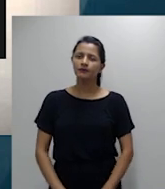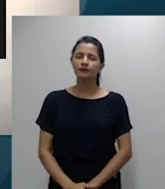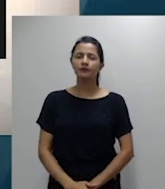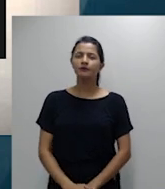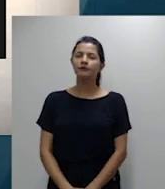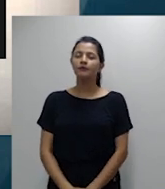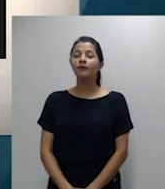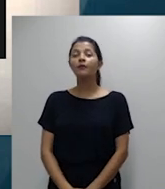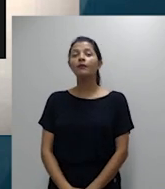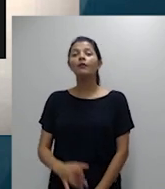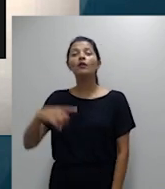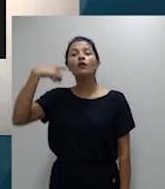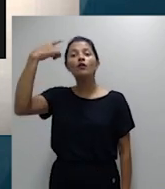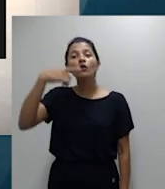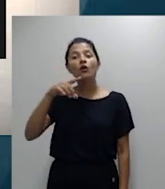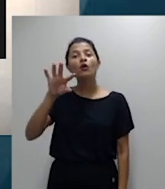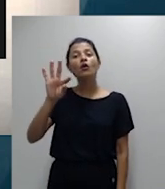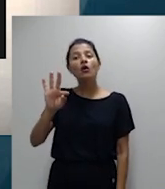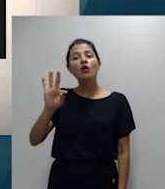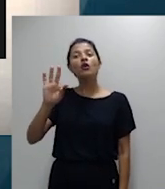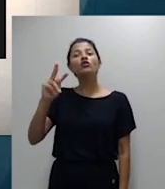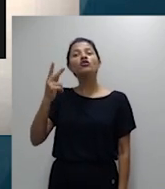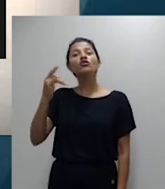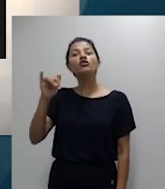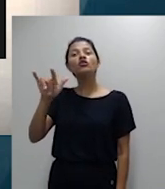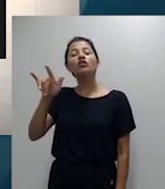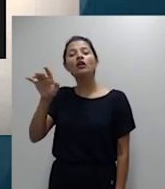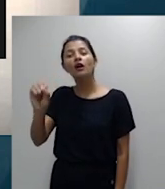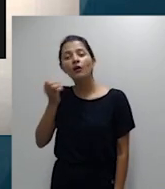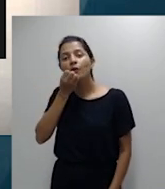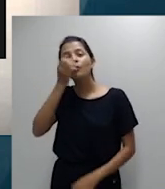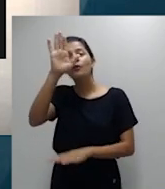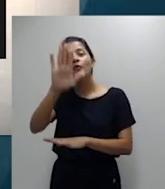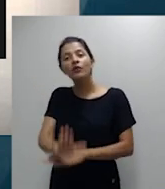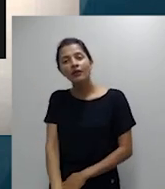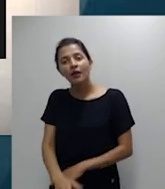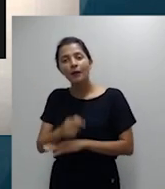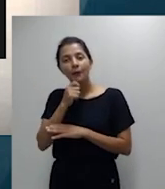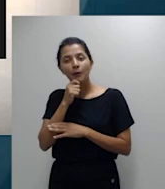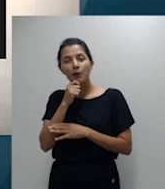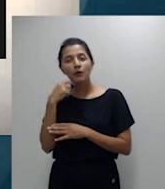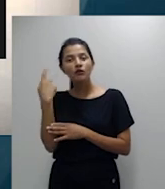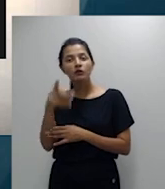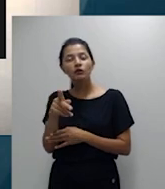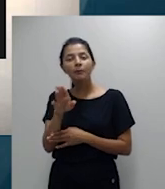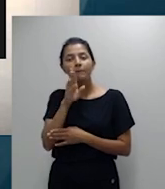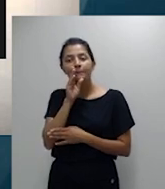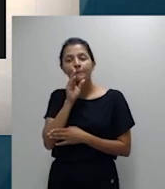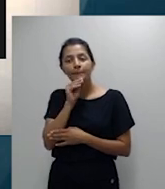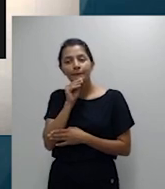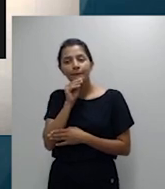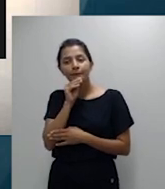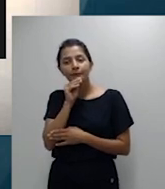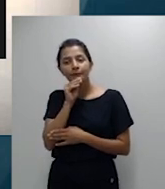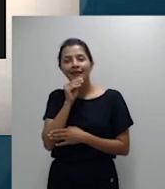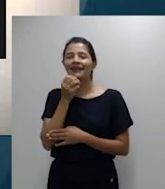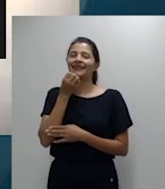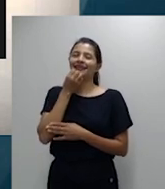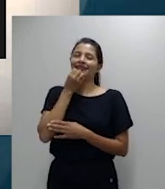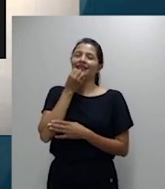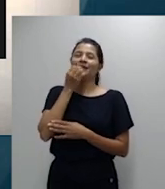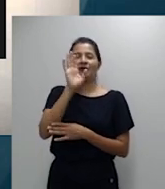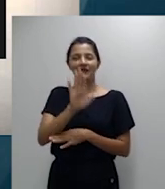e depois Thiago Boa tarde o microfone está mutado Olá meninas Boa tarde